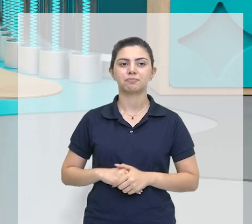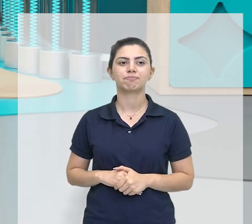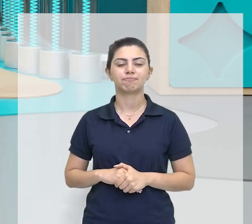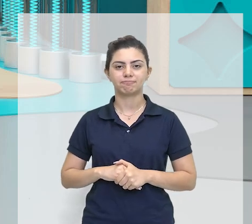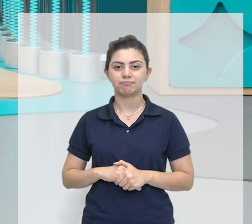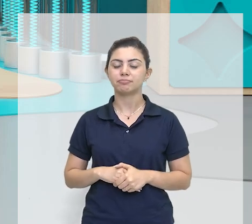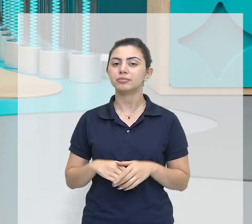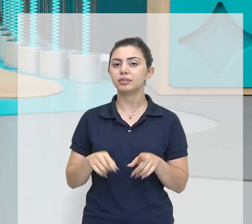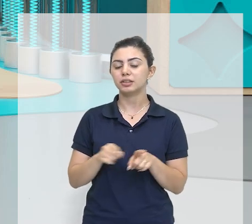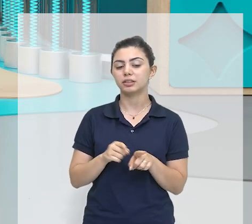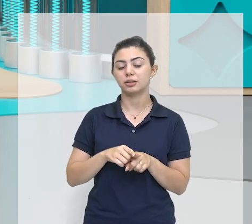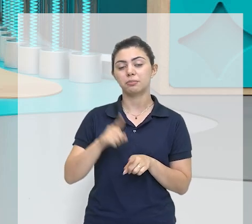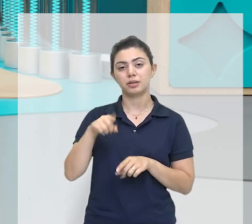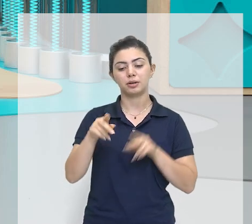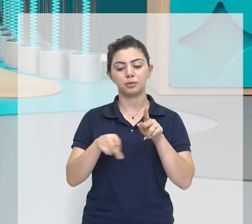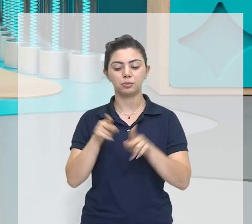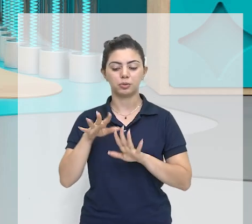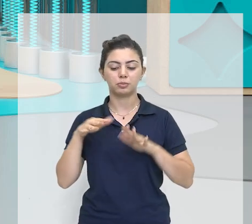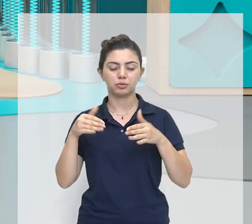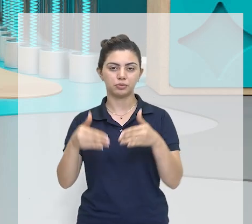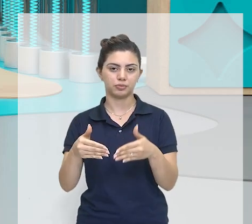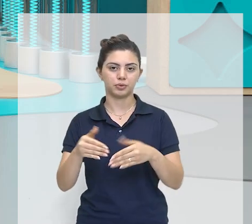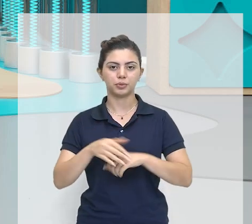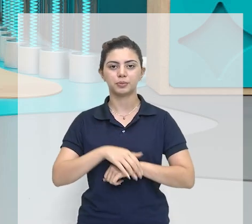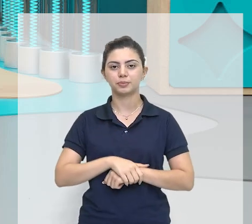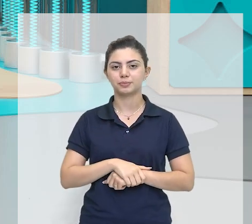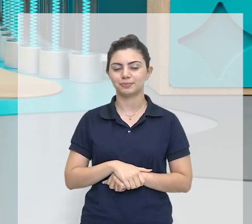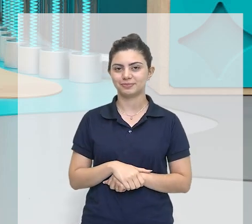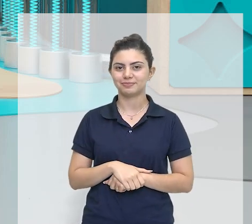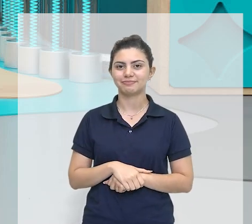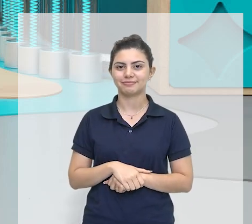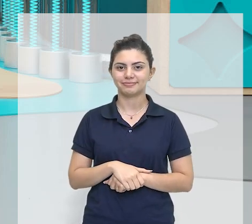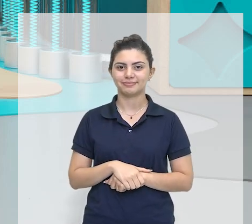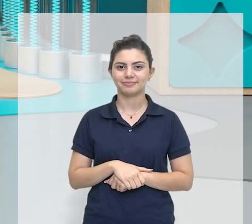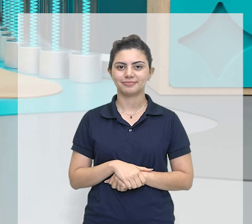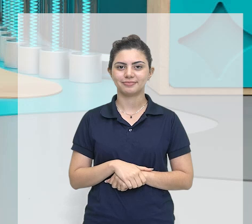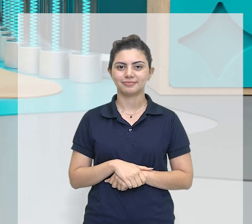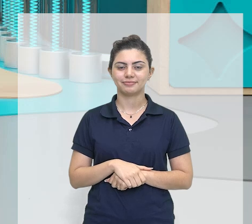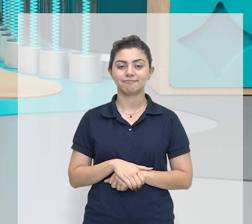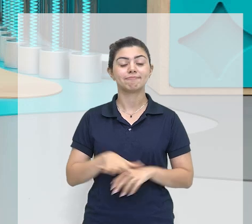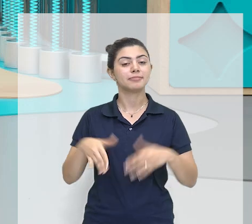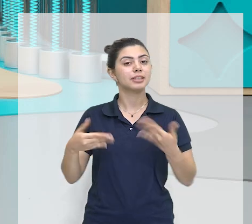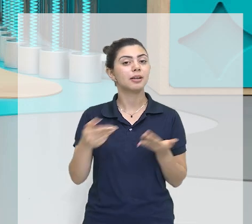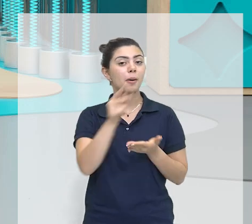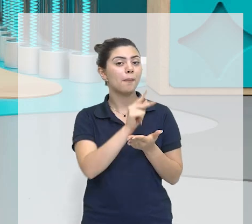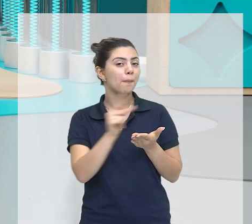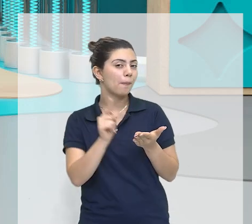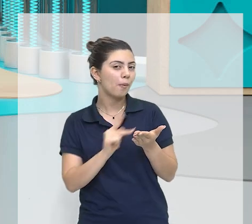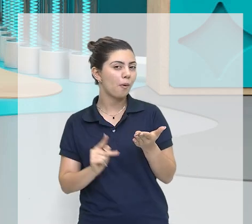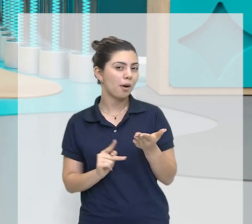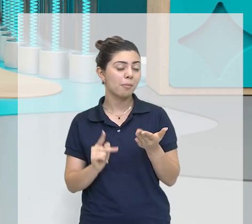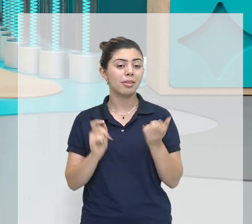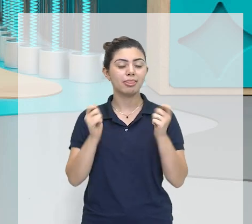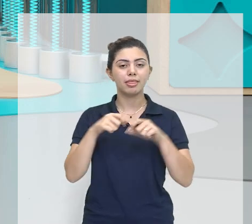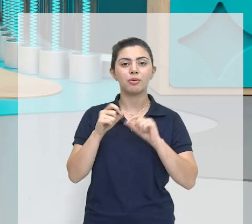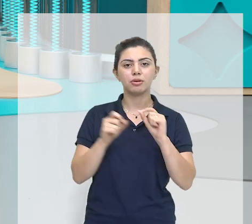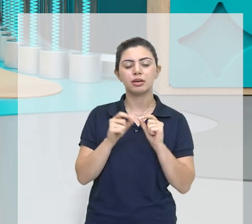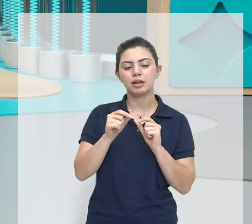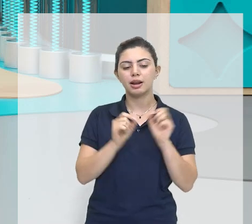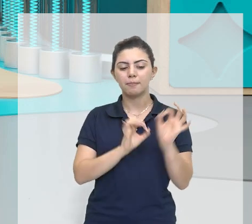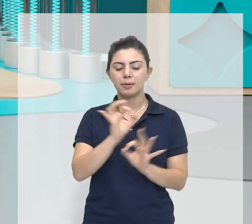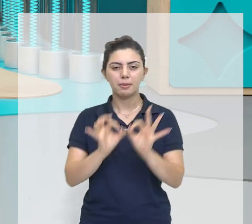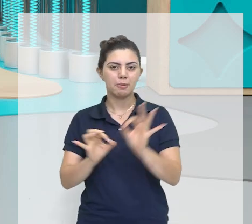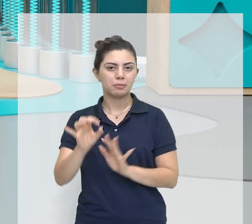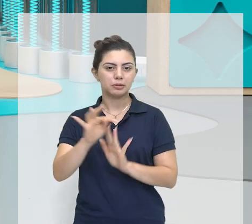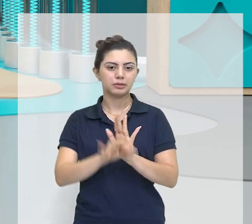também qual é o seu público-alvo que ele quer atingir. Então, o poema, a gente pode construir o texto, né,